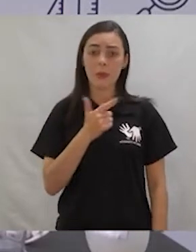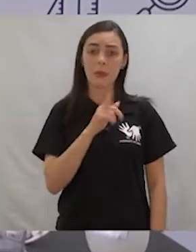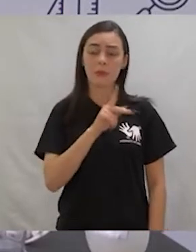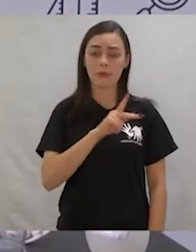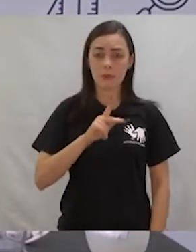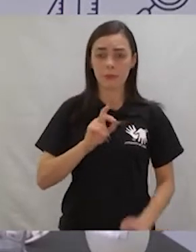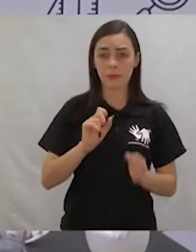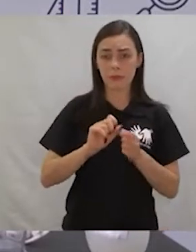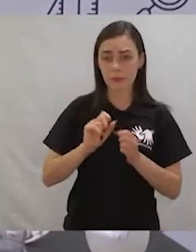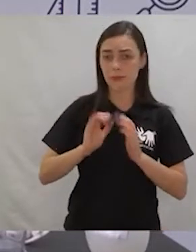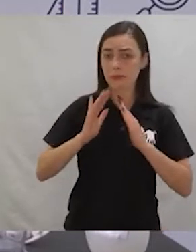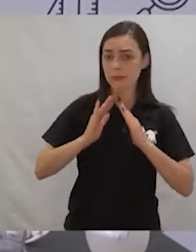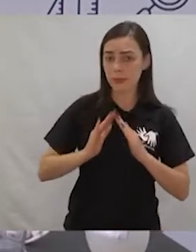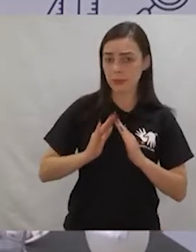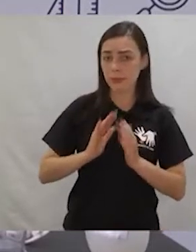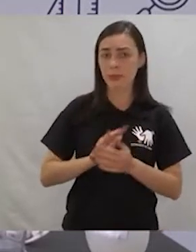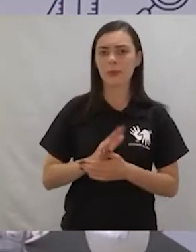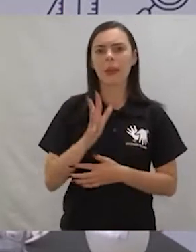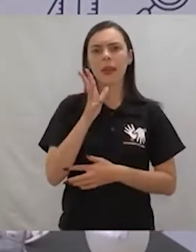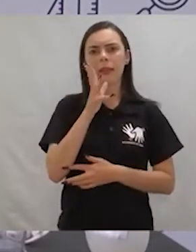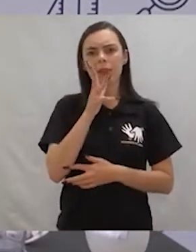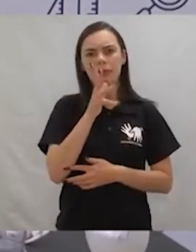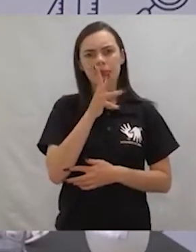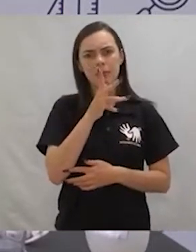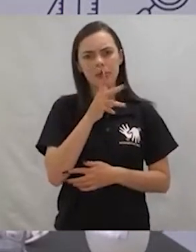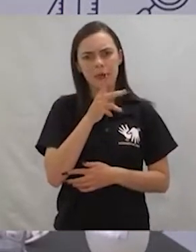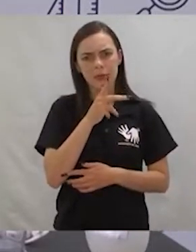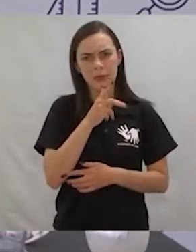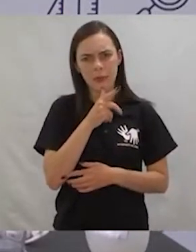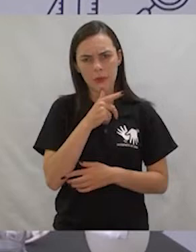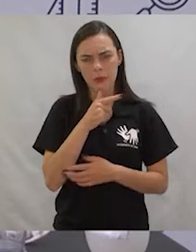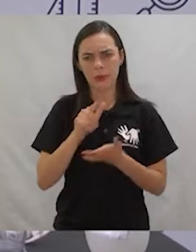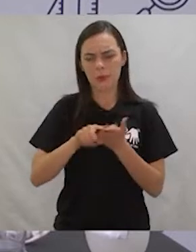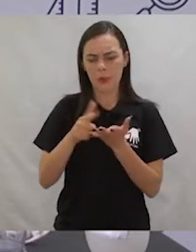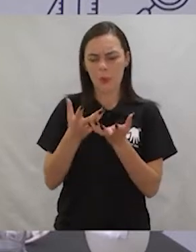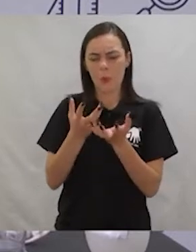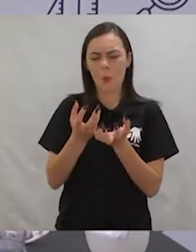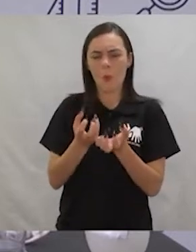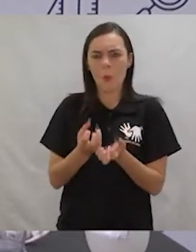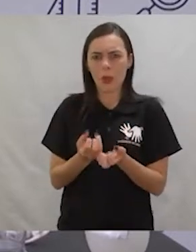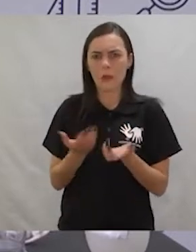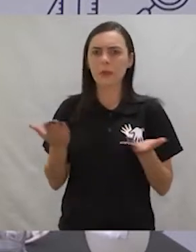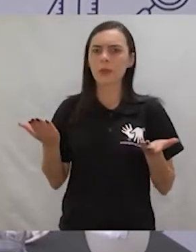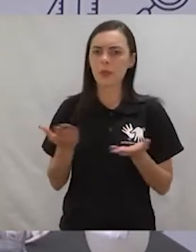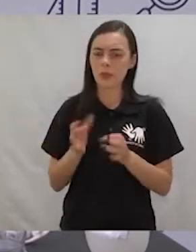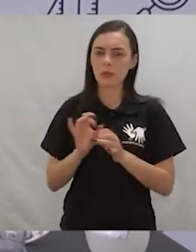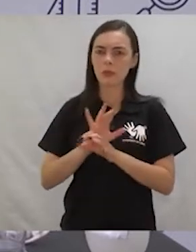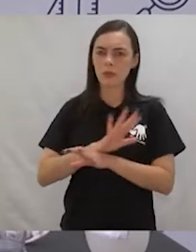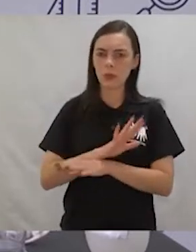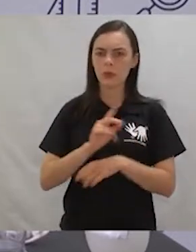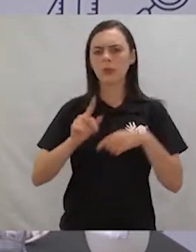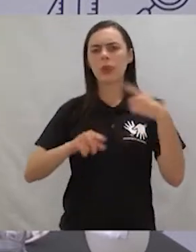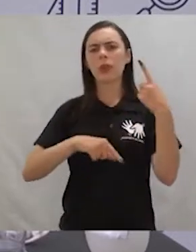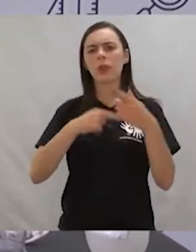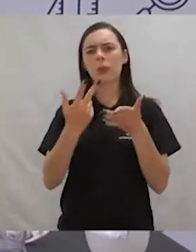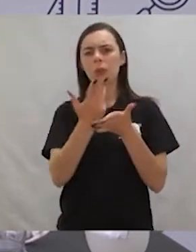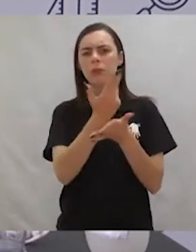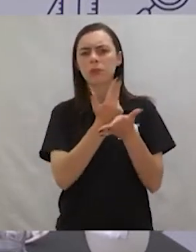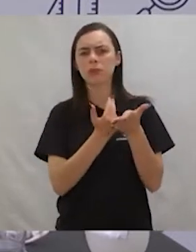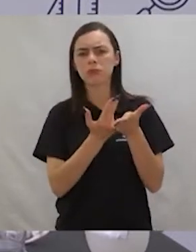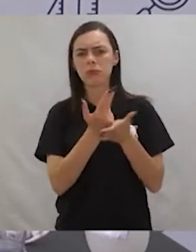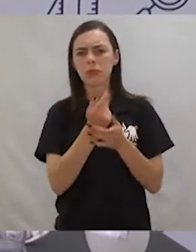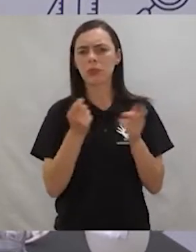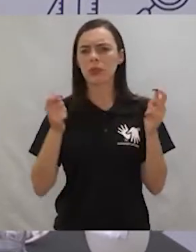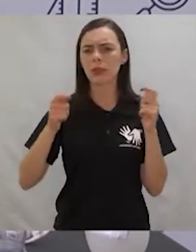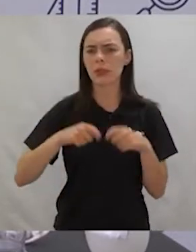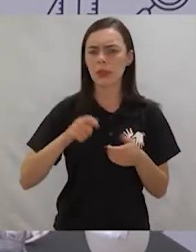professora Liliane fez, né, na casa dela. Demorou bastante dia para secar, mas tá aqui. Aí depois disso vocês podem desenhar,